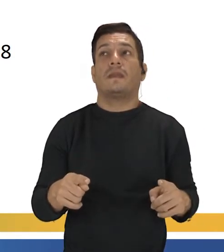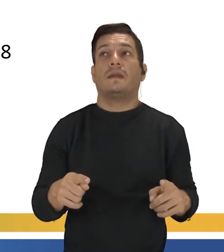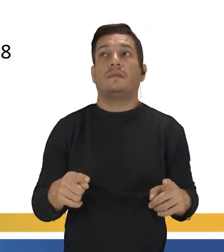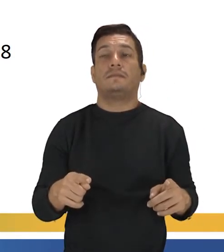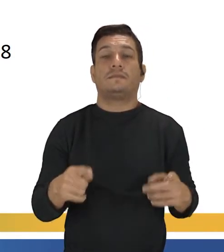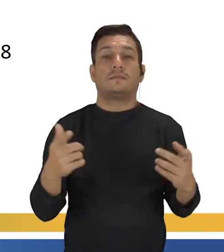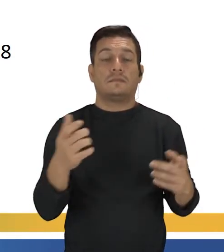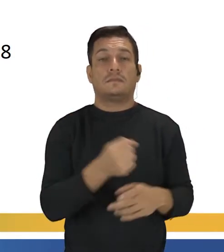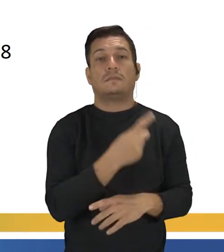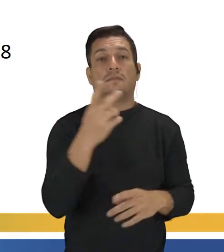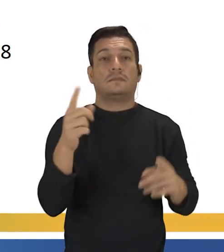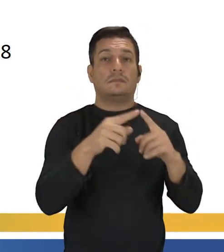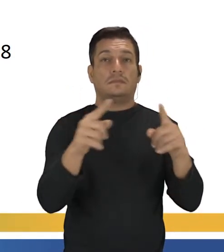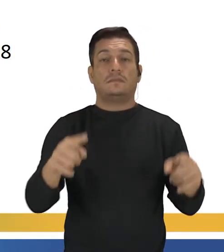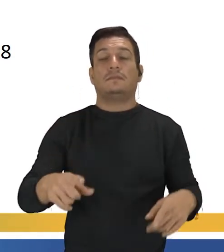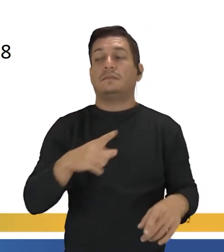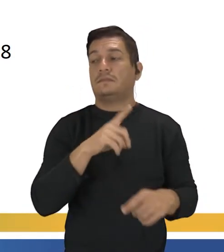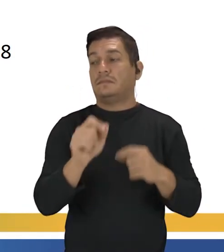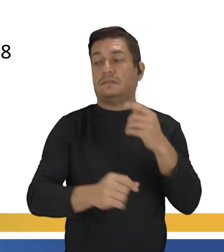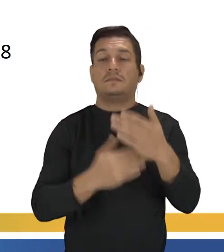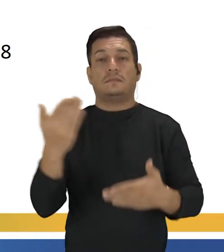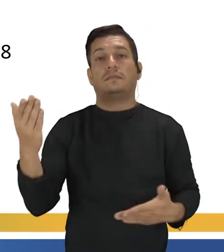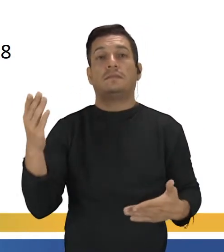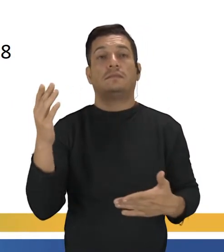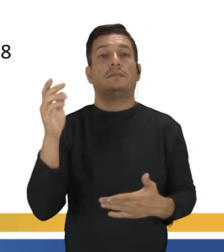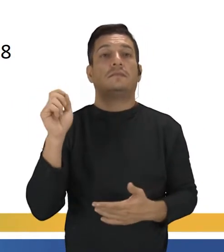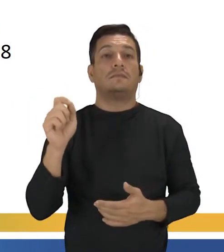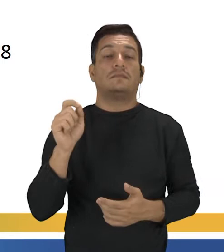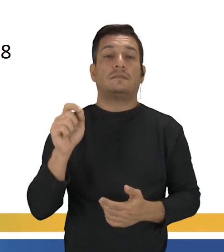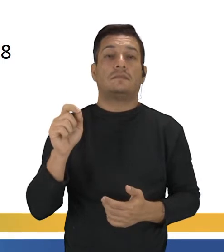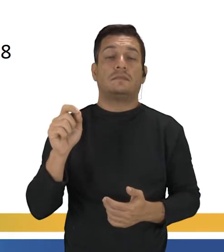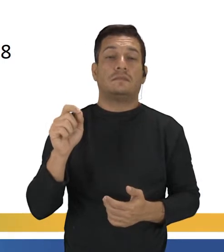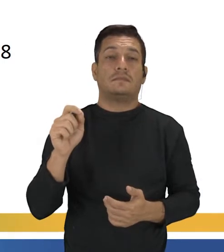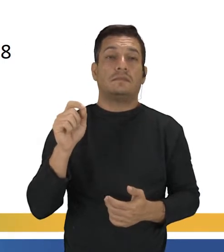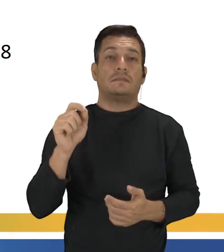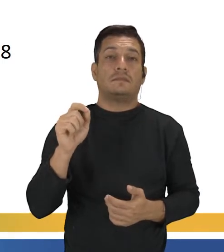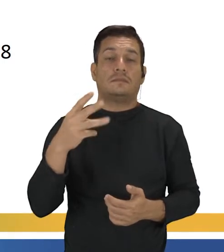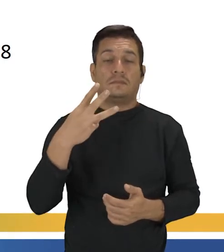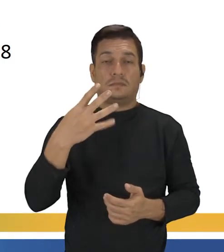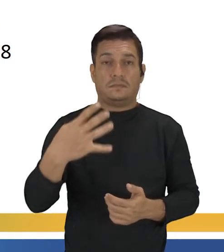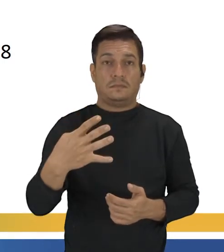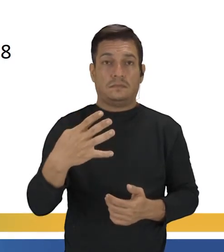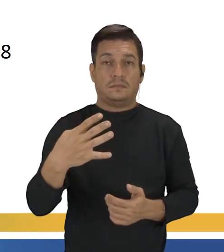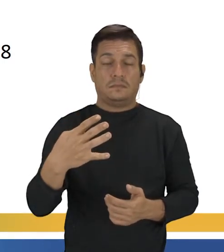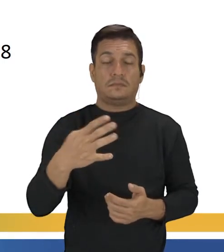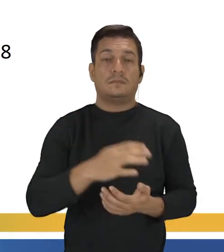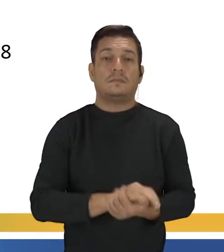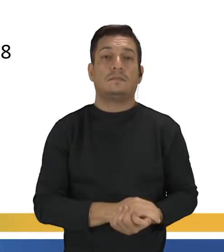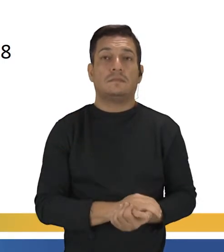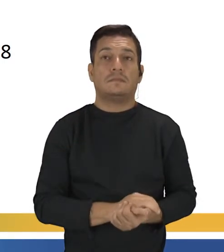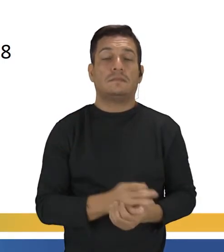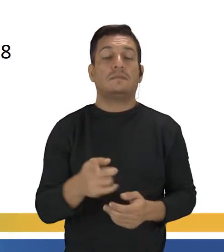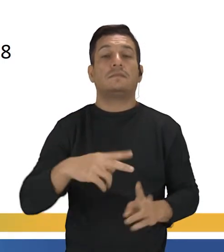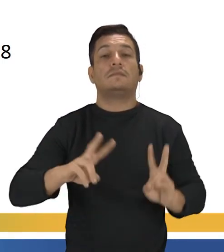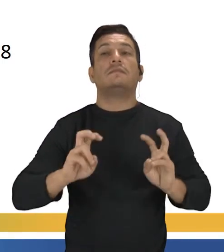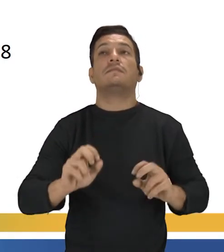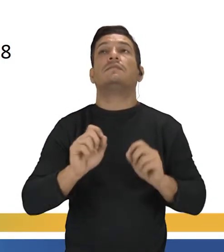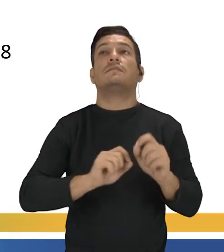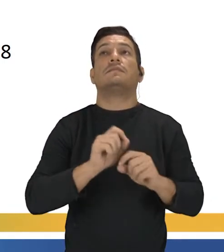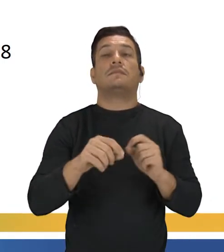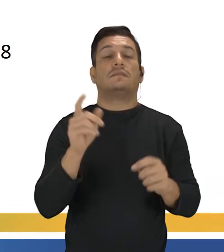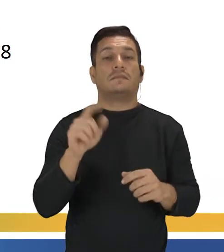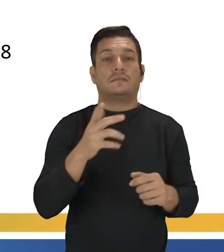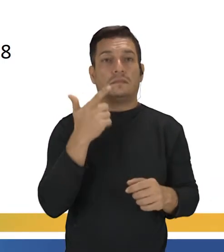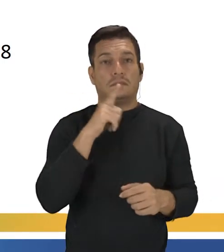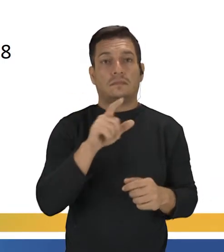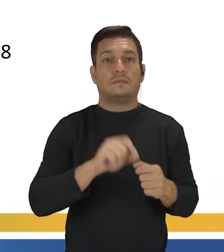Então, o número total de funcionários que serão transferidos é exatamente de 34 funcionários. Perceba que quando você consegue